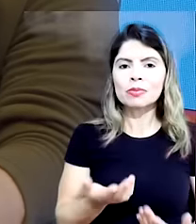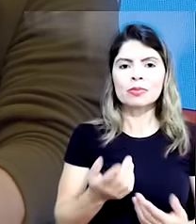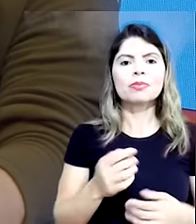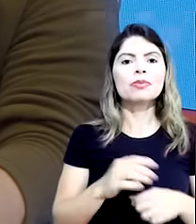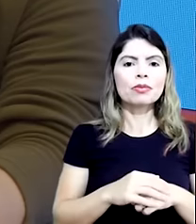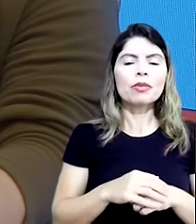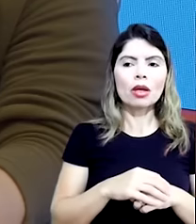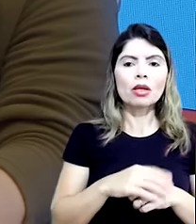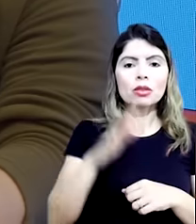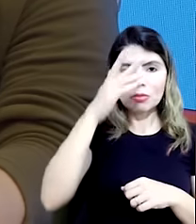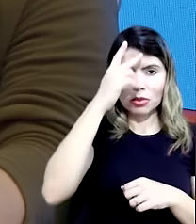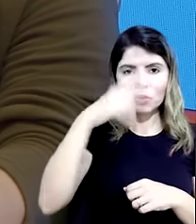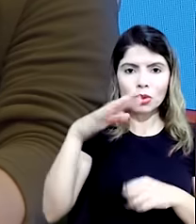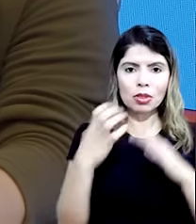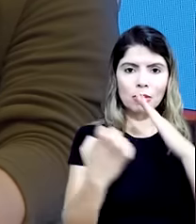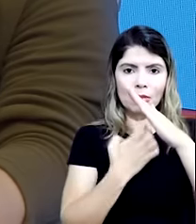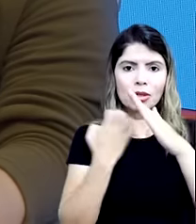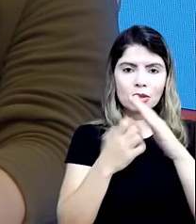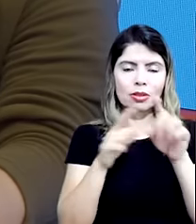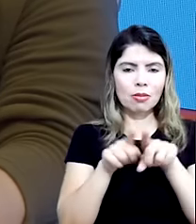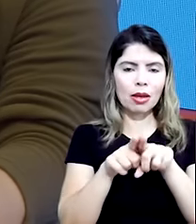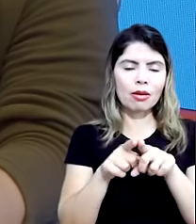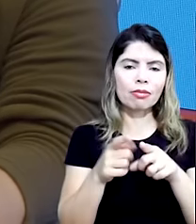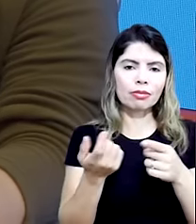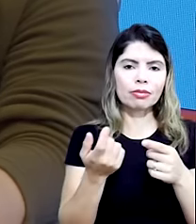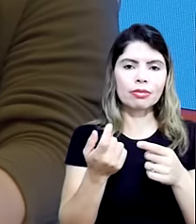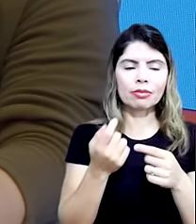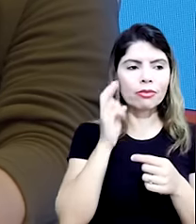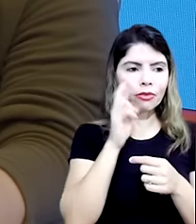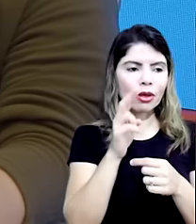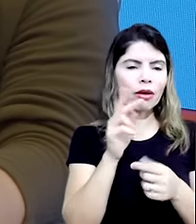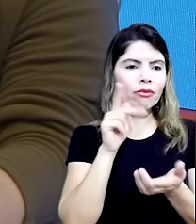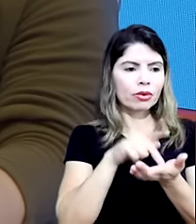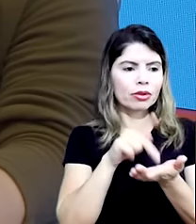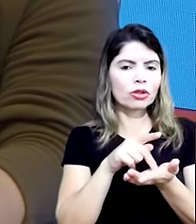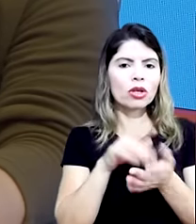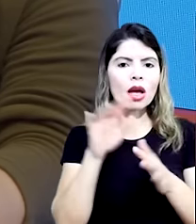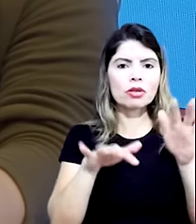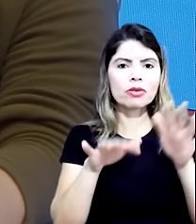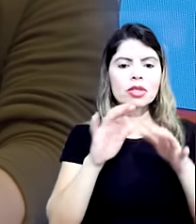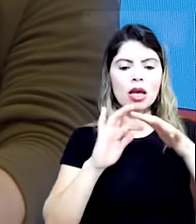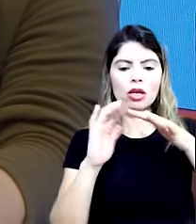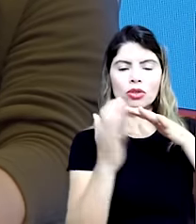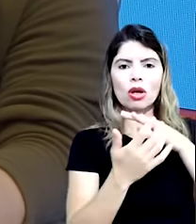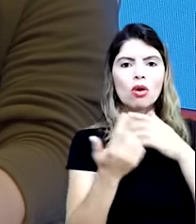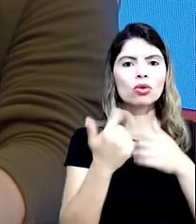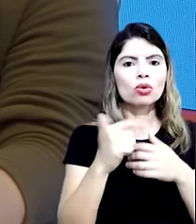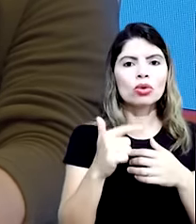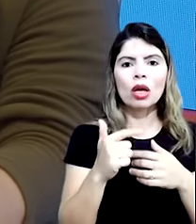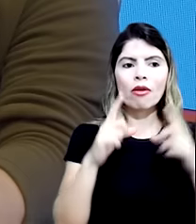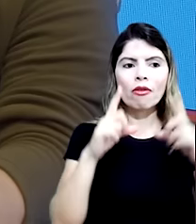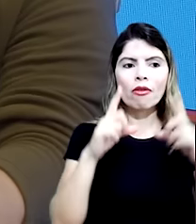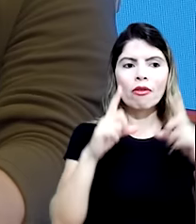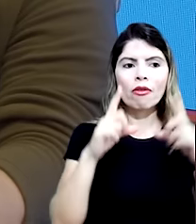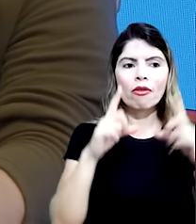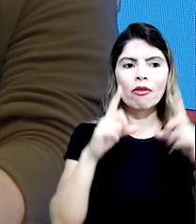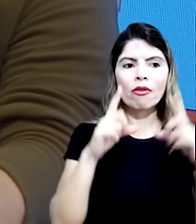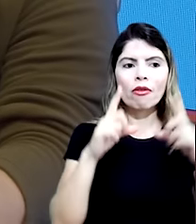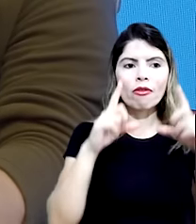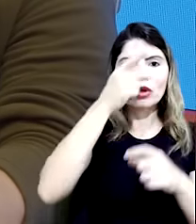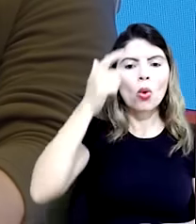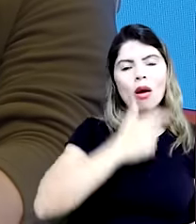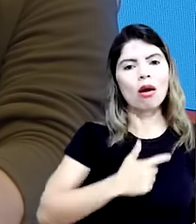percebem que isso realmente é verdade porque às vezes tem rede social que você pega lá não tem uma imagem de de quem é o dono de quem trabalha lá não